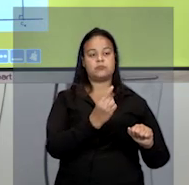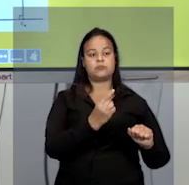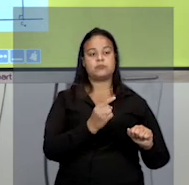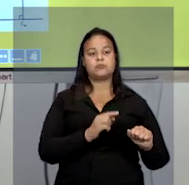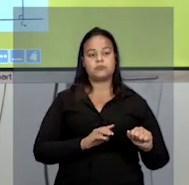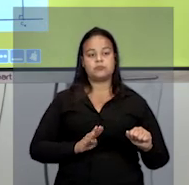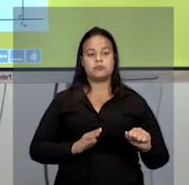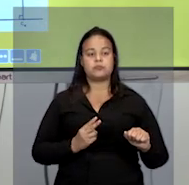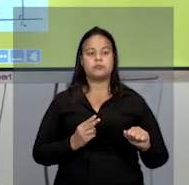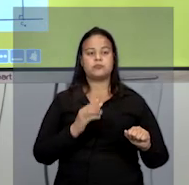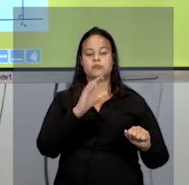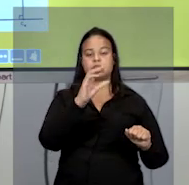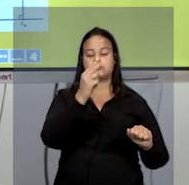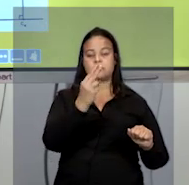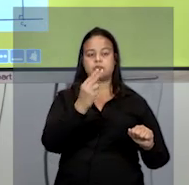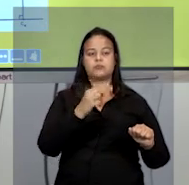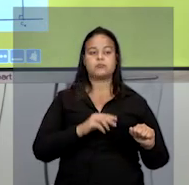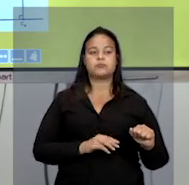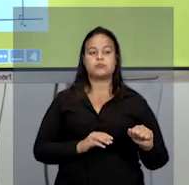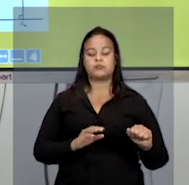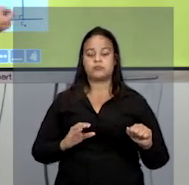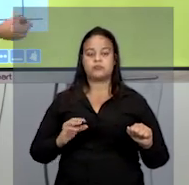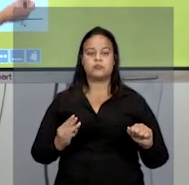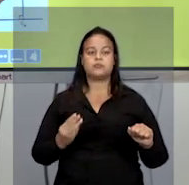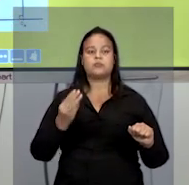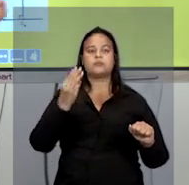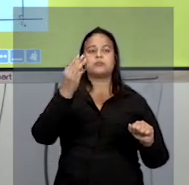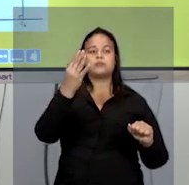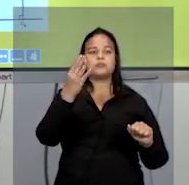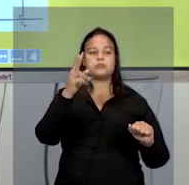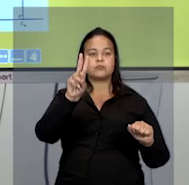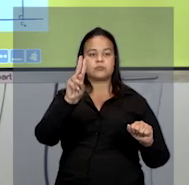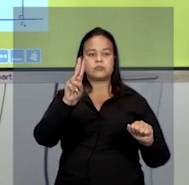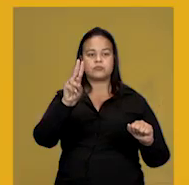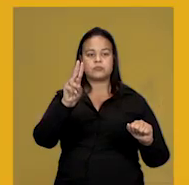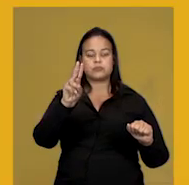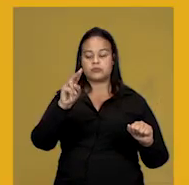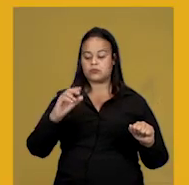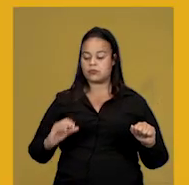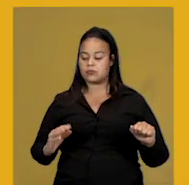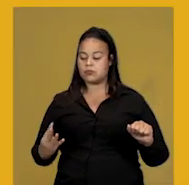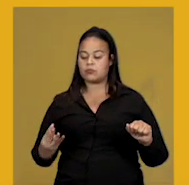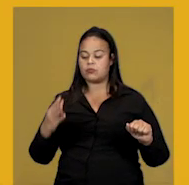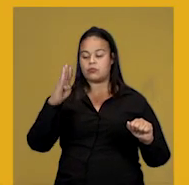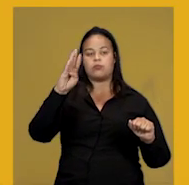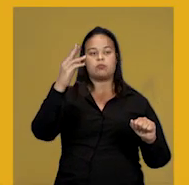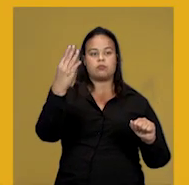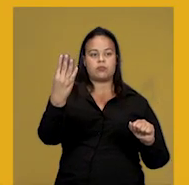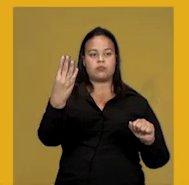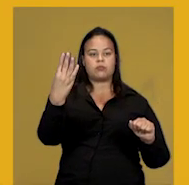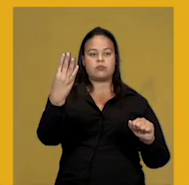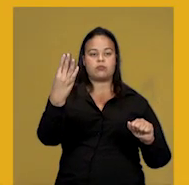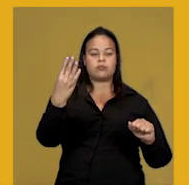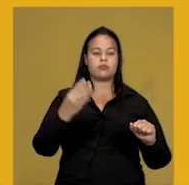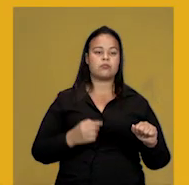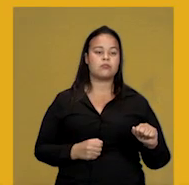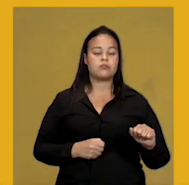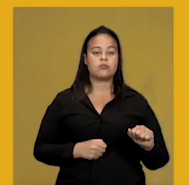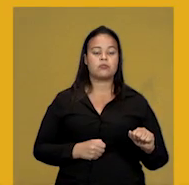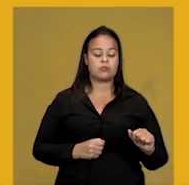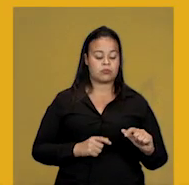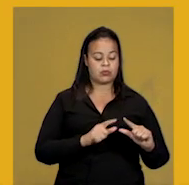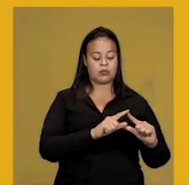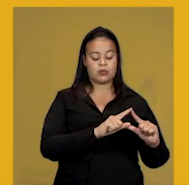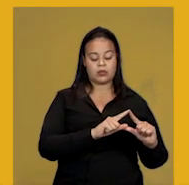AC2B2, AC3B3 e AC4B4. Então, nós temos 4 triângulos. E esses 4 triângulos